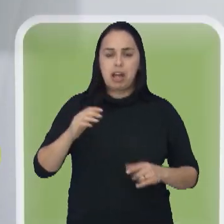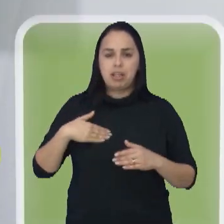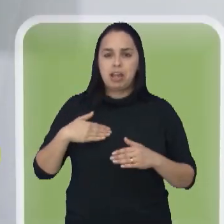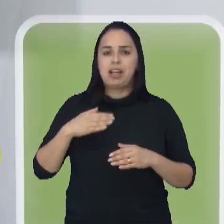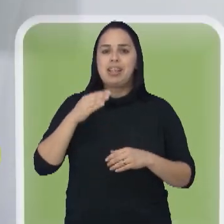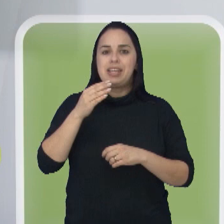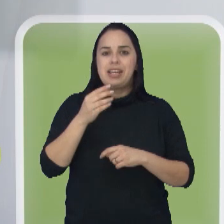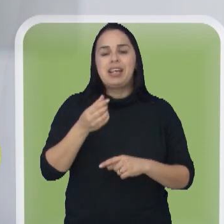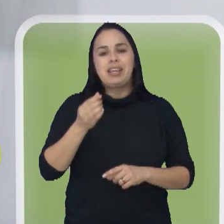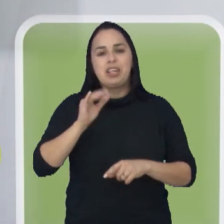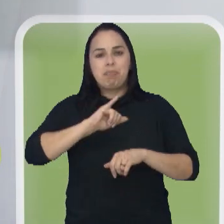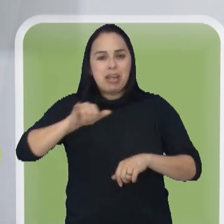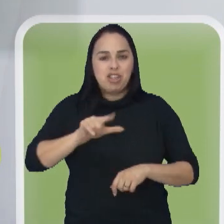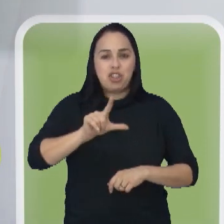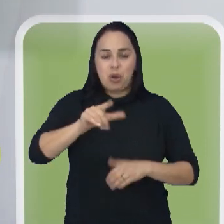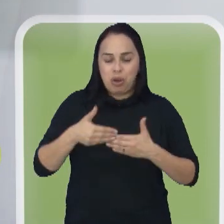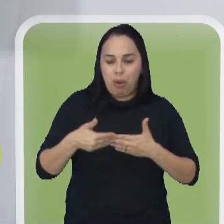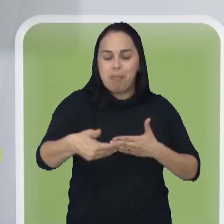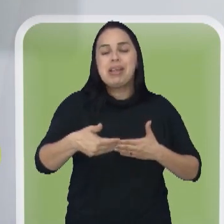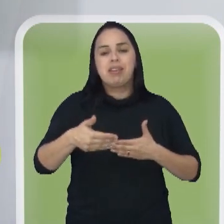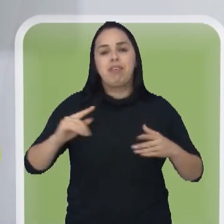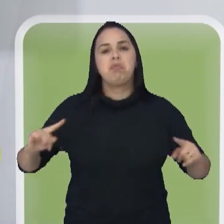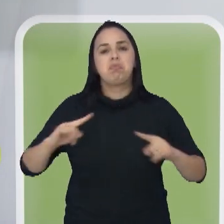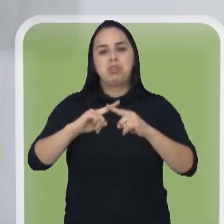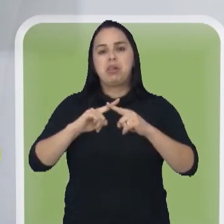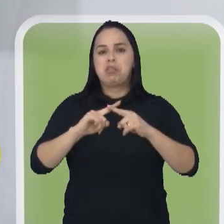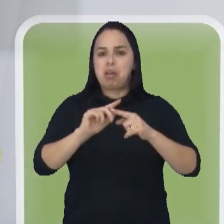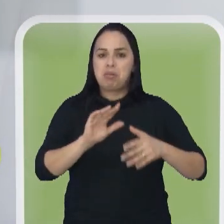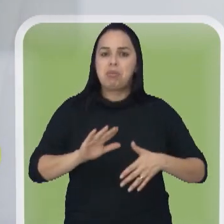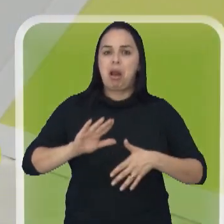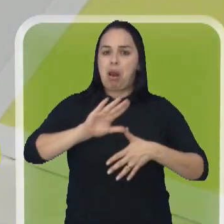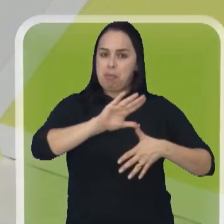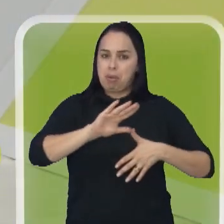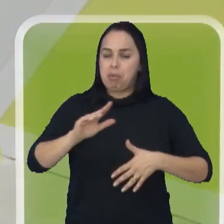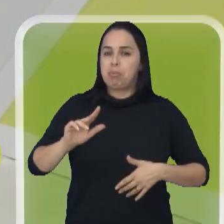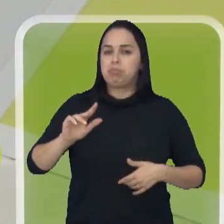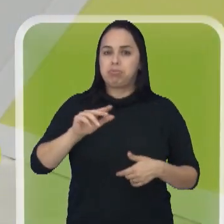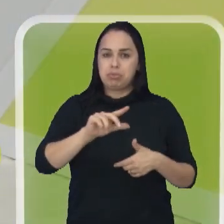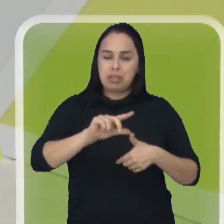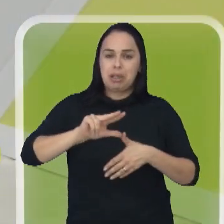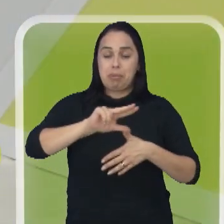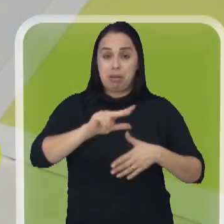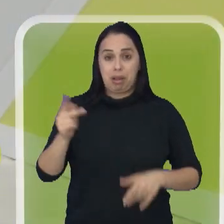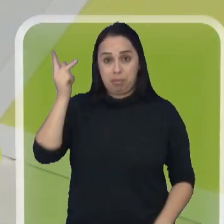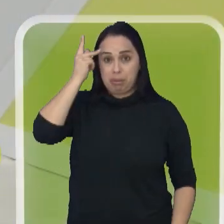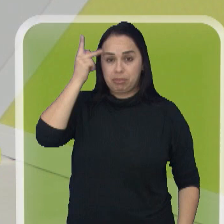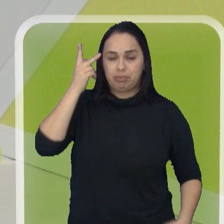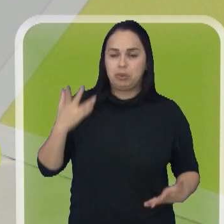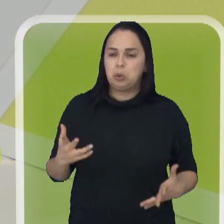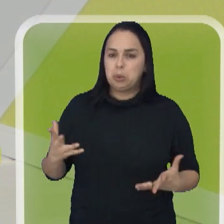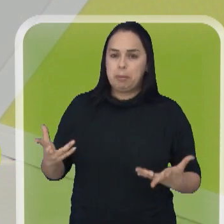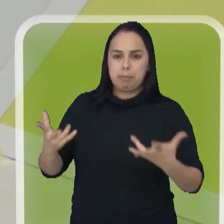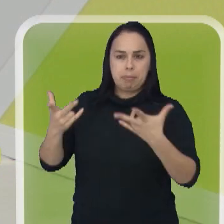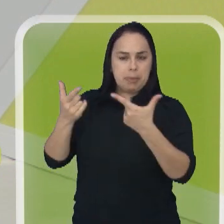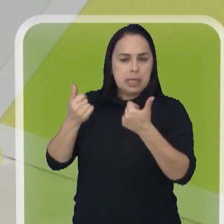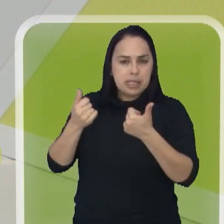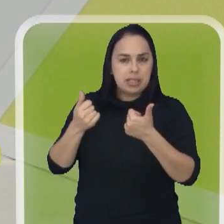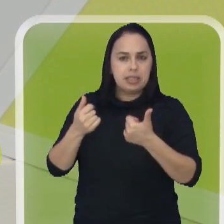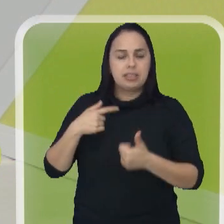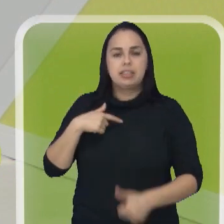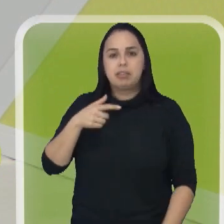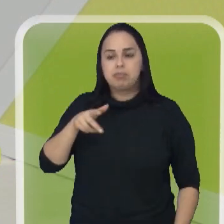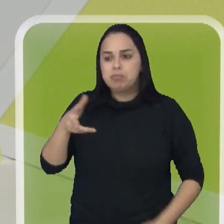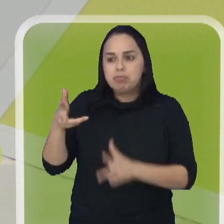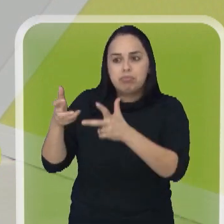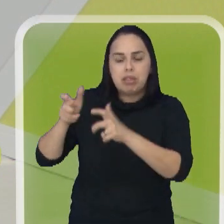semestre o Campeonato Paulista e depois a Liga Nacional do ano que vem, da temporada que vem, né? Não, sem dúvida. Realmente um espetáculo ali. Você vê o